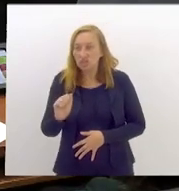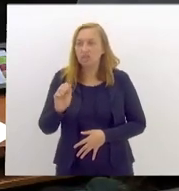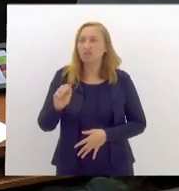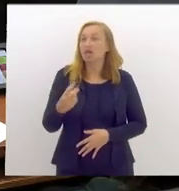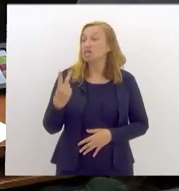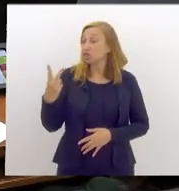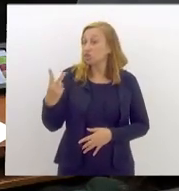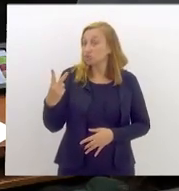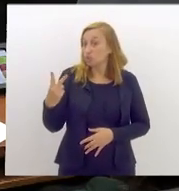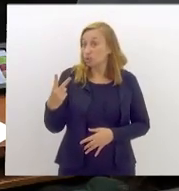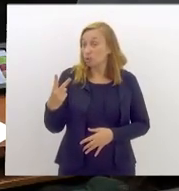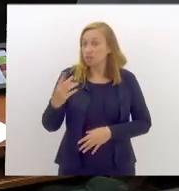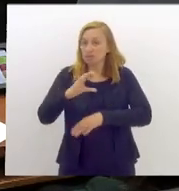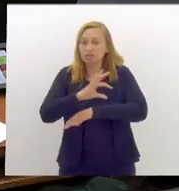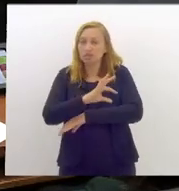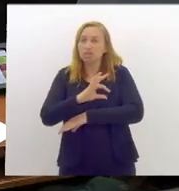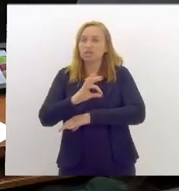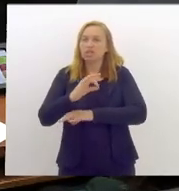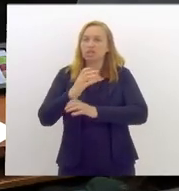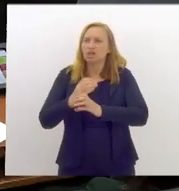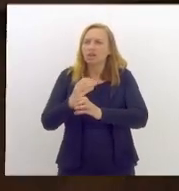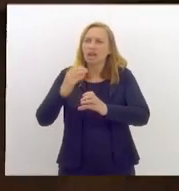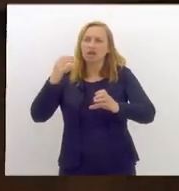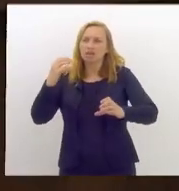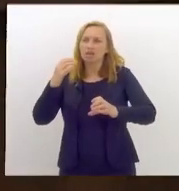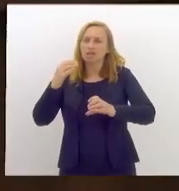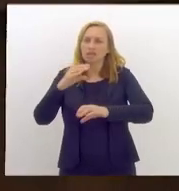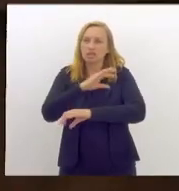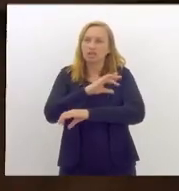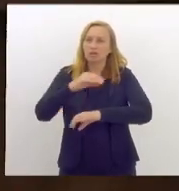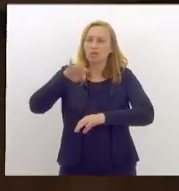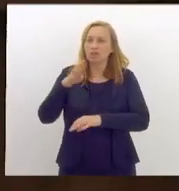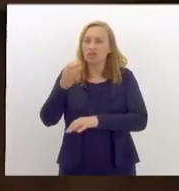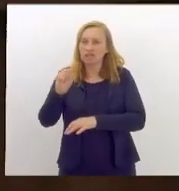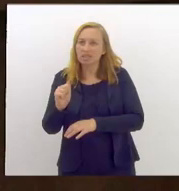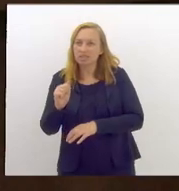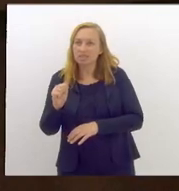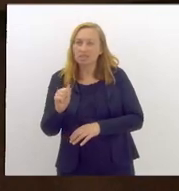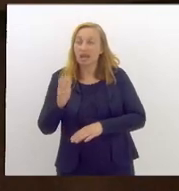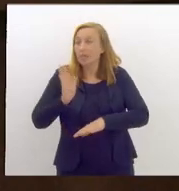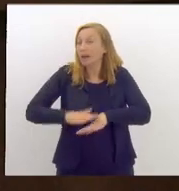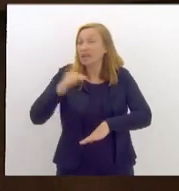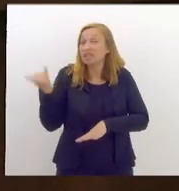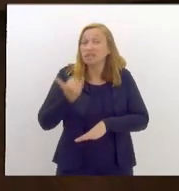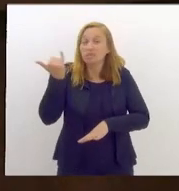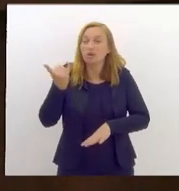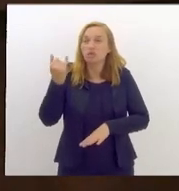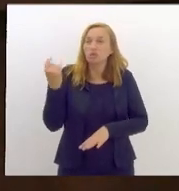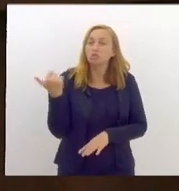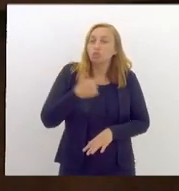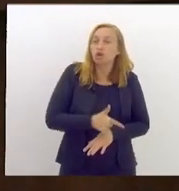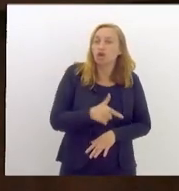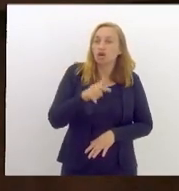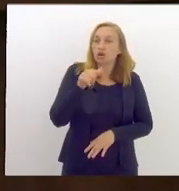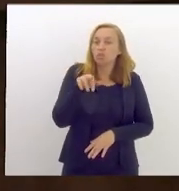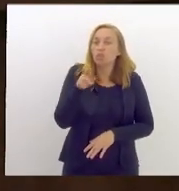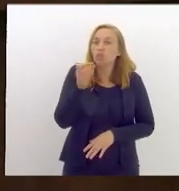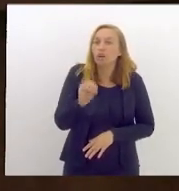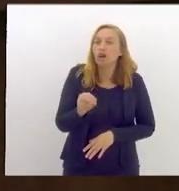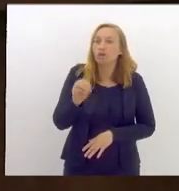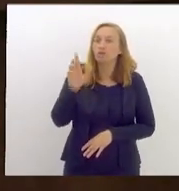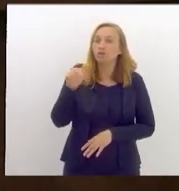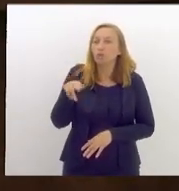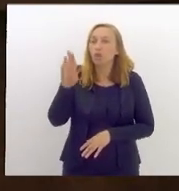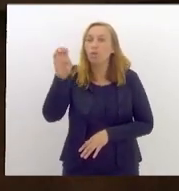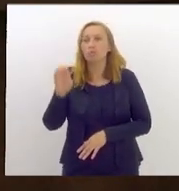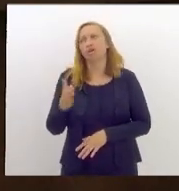esses dois símbolos da arquitetura modernista são mais importantes que o buraco do lume pelo